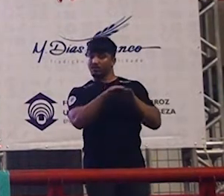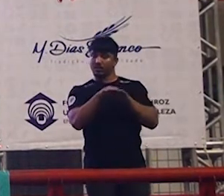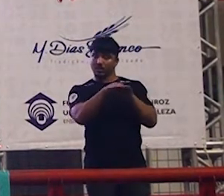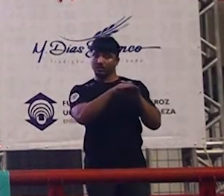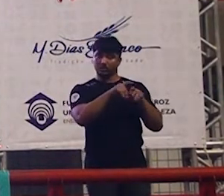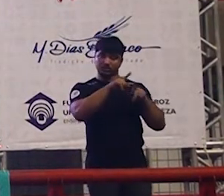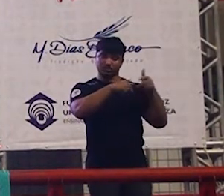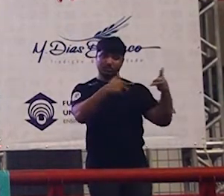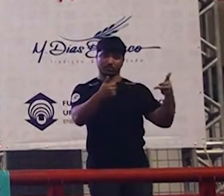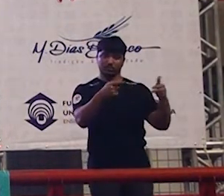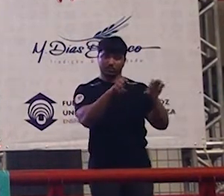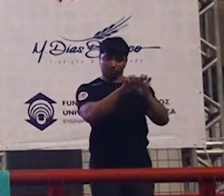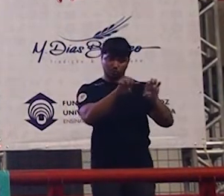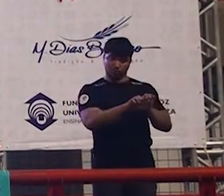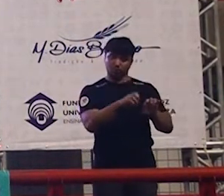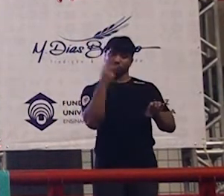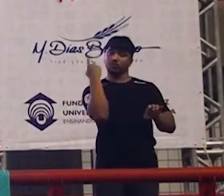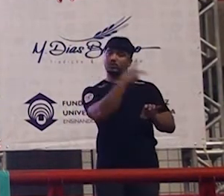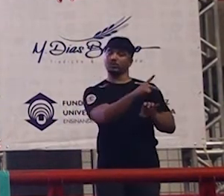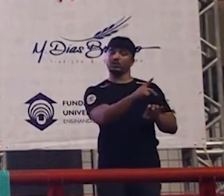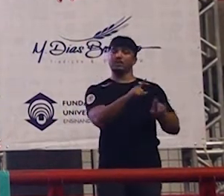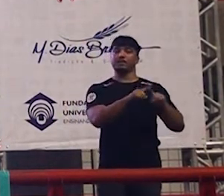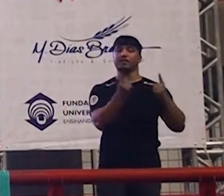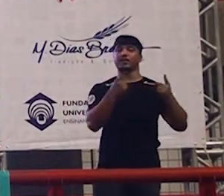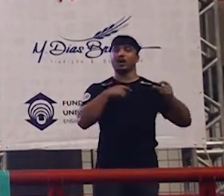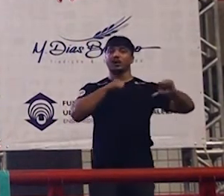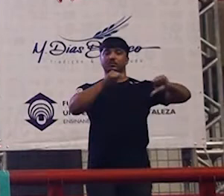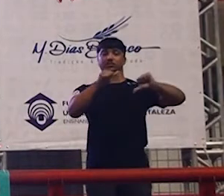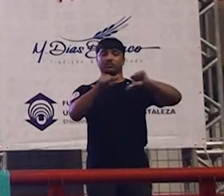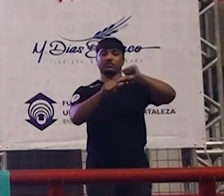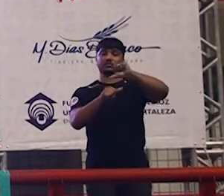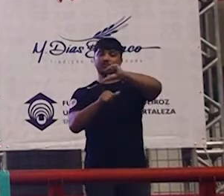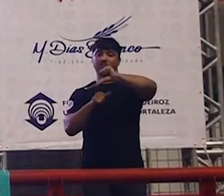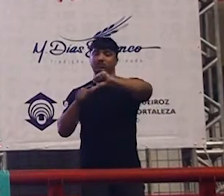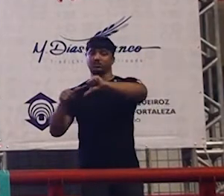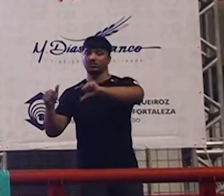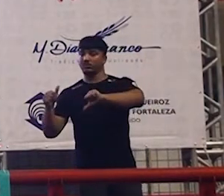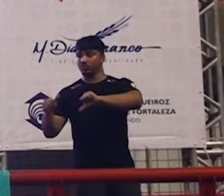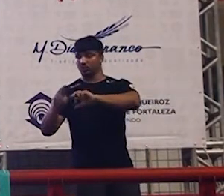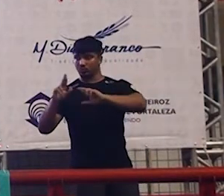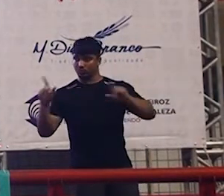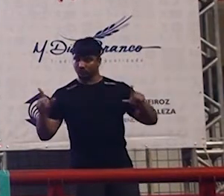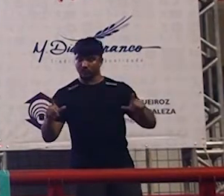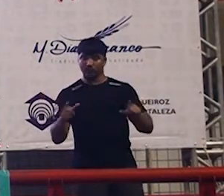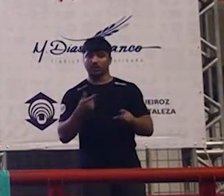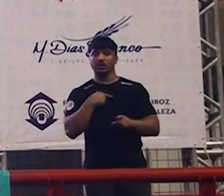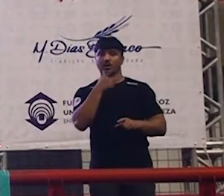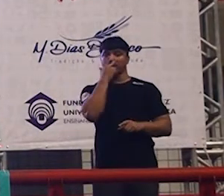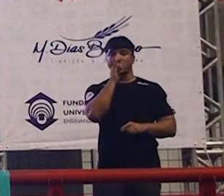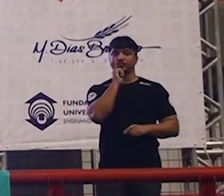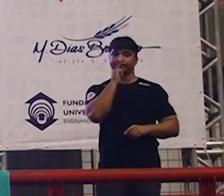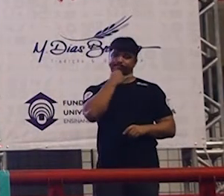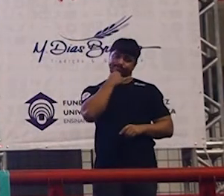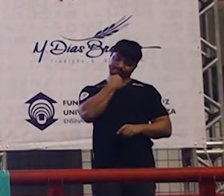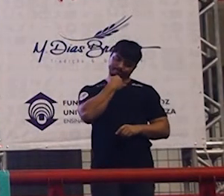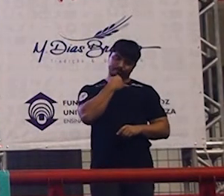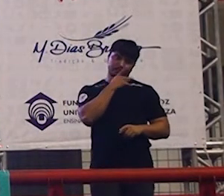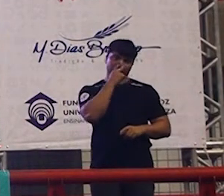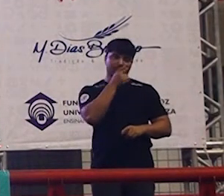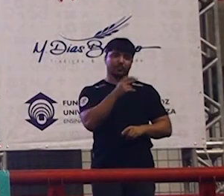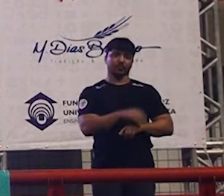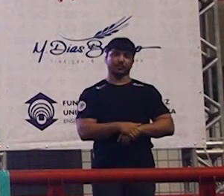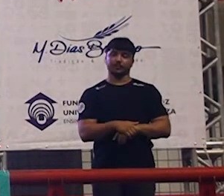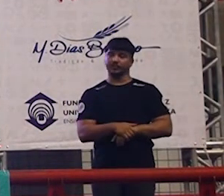mesmos elementos estruturais, mas os posicionando de uma forma diferente, para sugerir um sorriso triste.